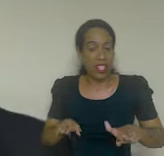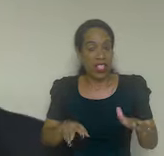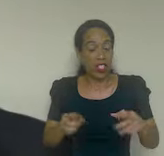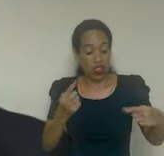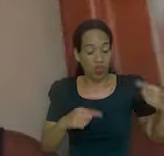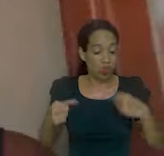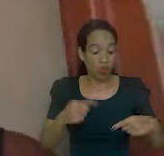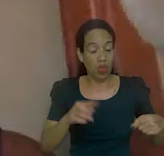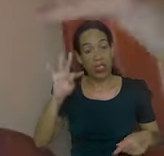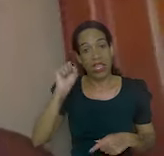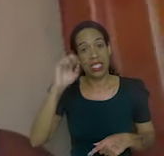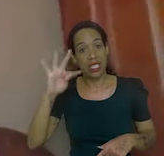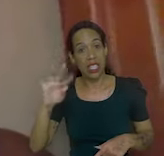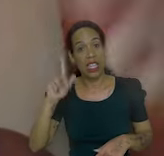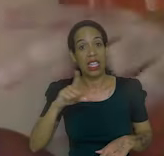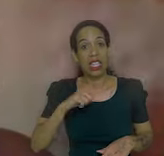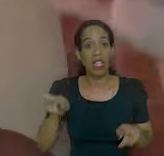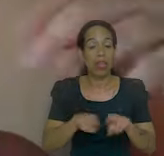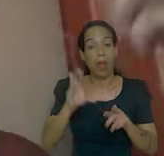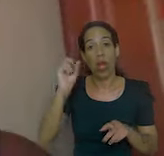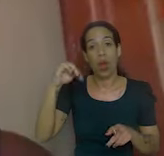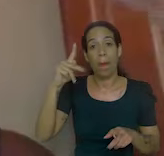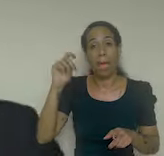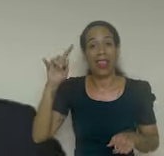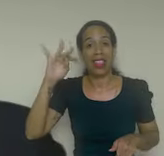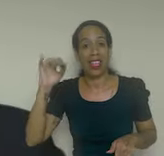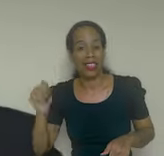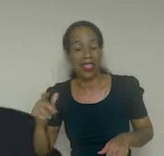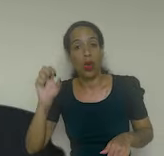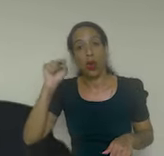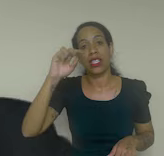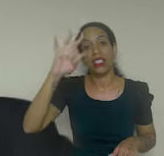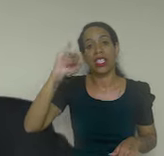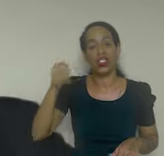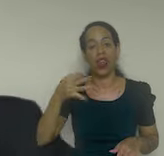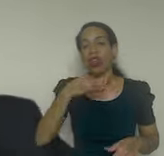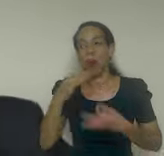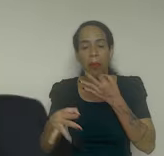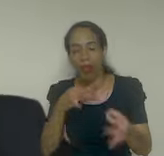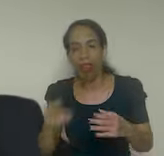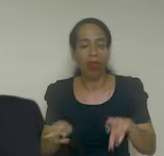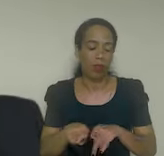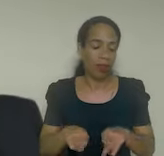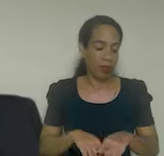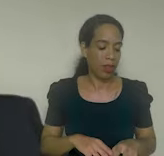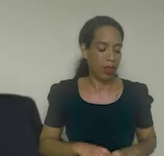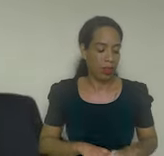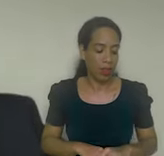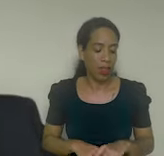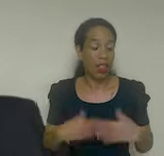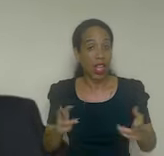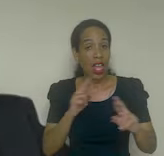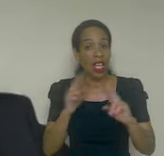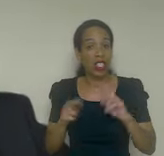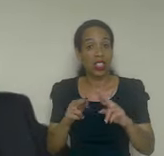de discussão do TST, porque tem a questão da competência, então sai até Sim, do o âmbito. STJ também dá os seus pitacos, tá essa confusão. E